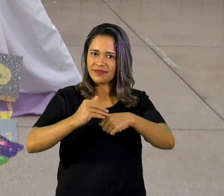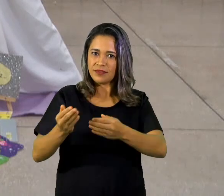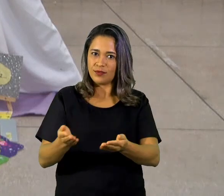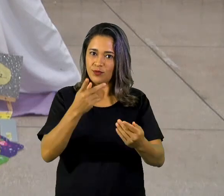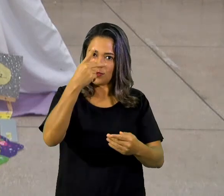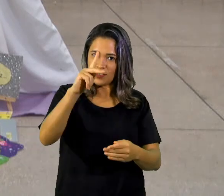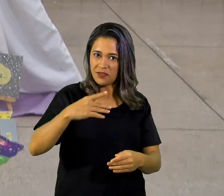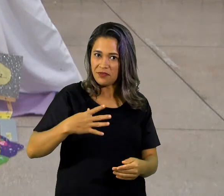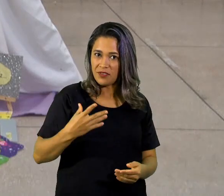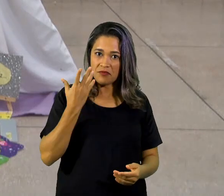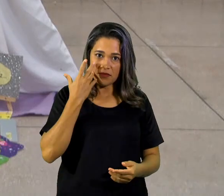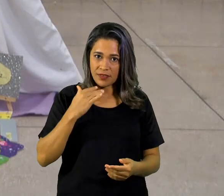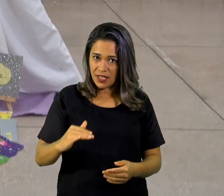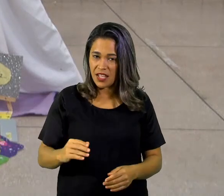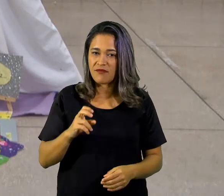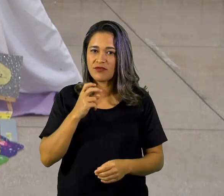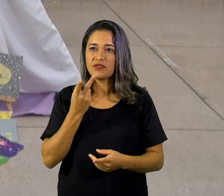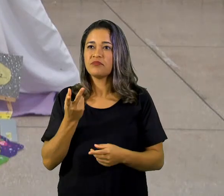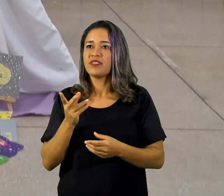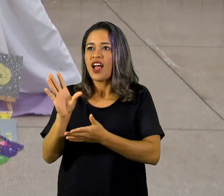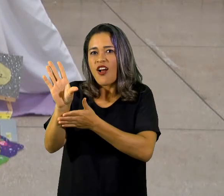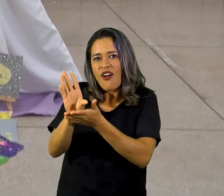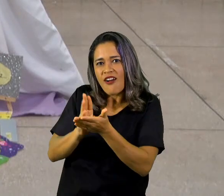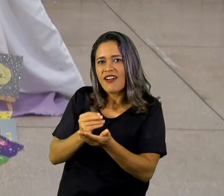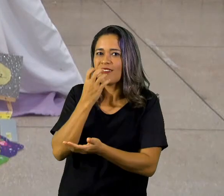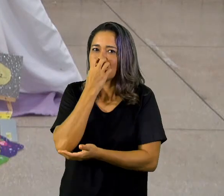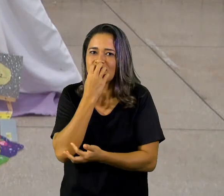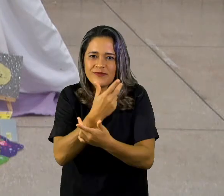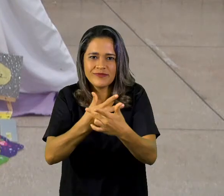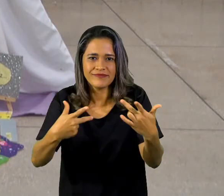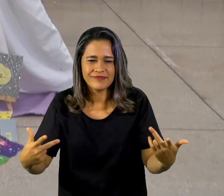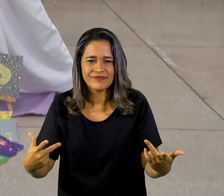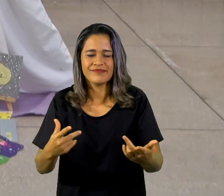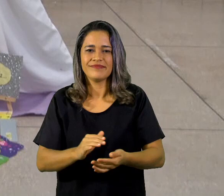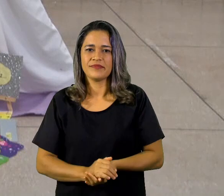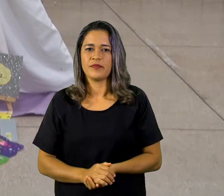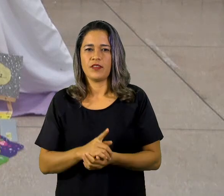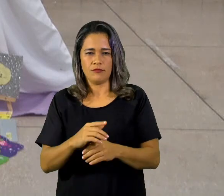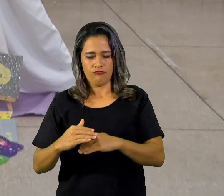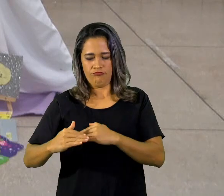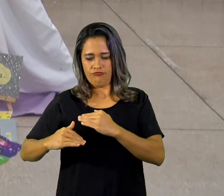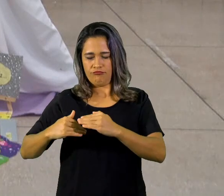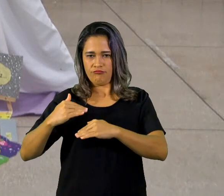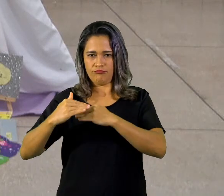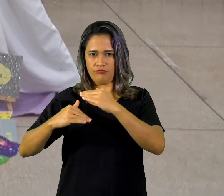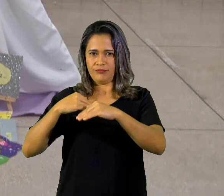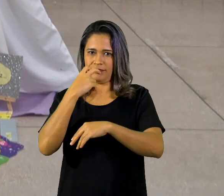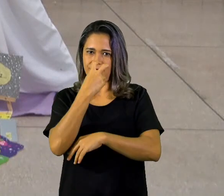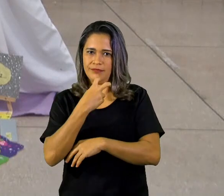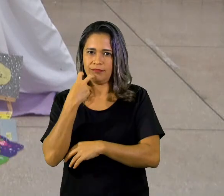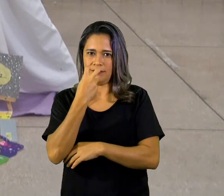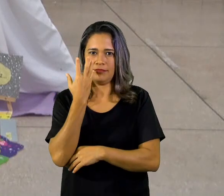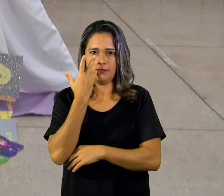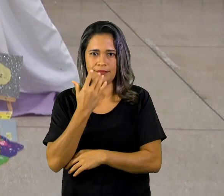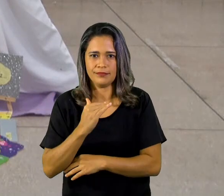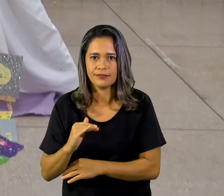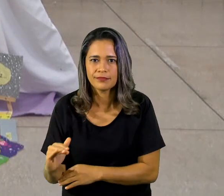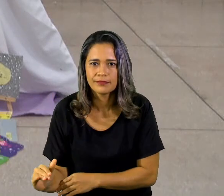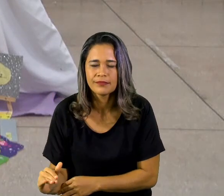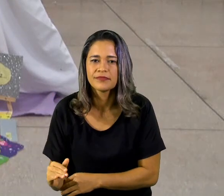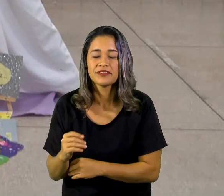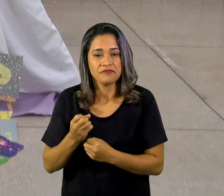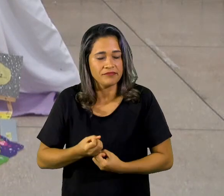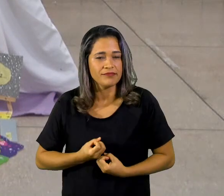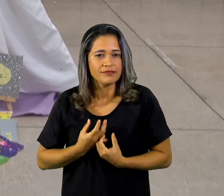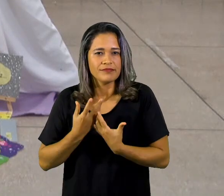animais. Sim, isso é muito importante para a criança. Você vai desenvolver a oralidade da criança, você vai